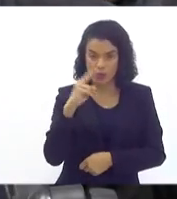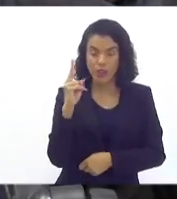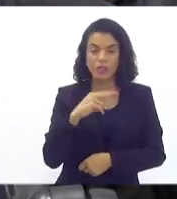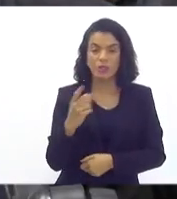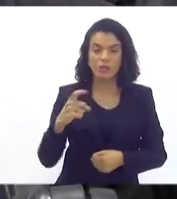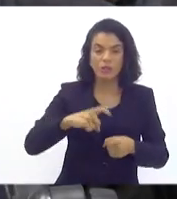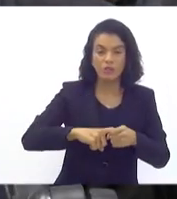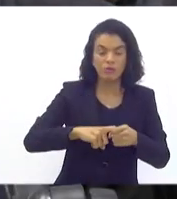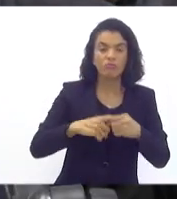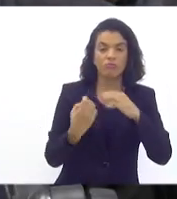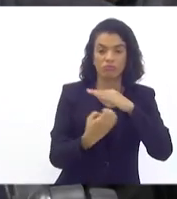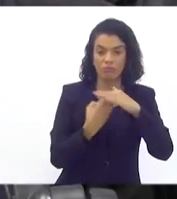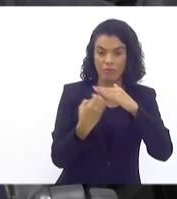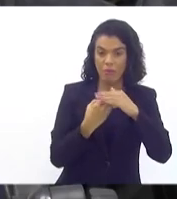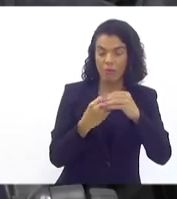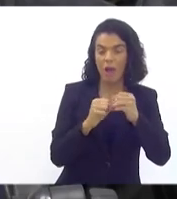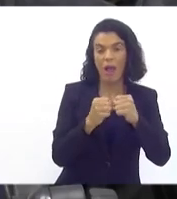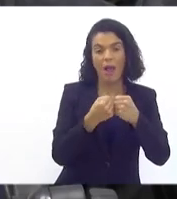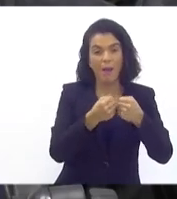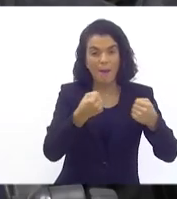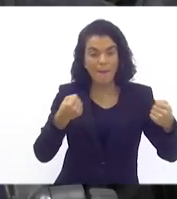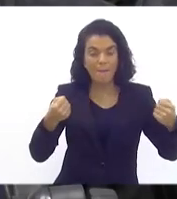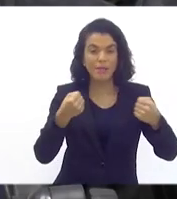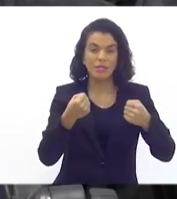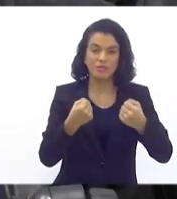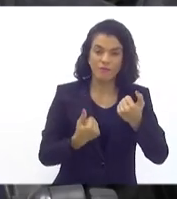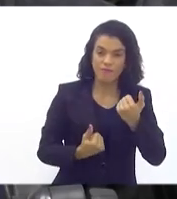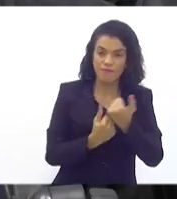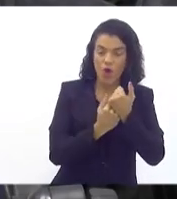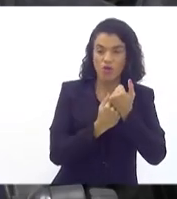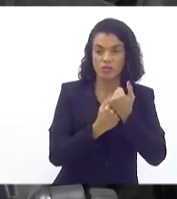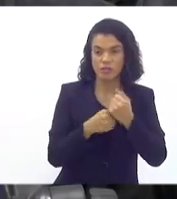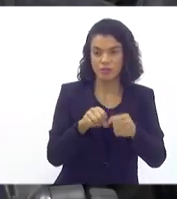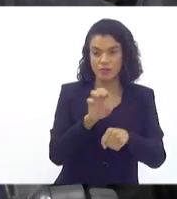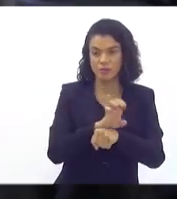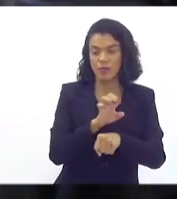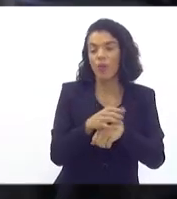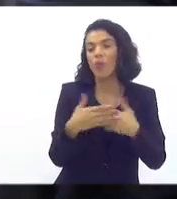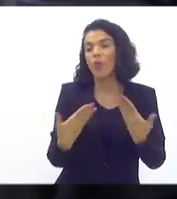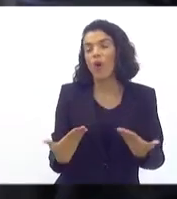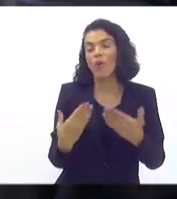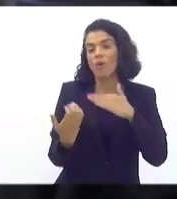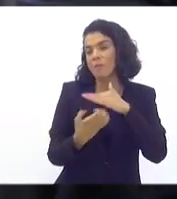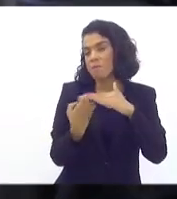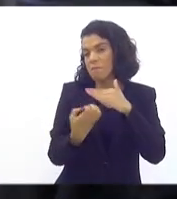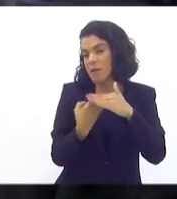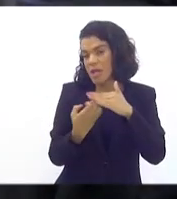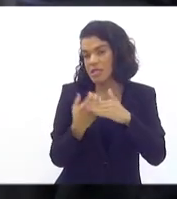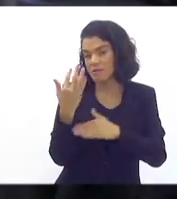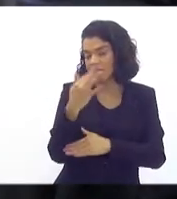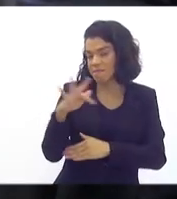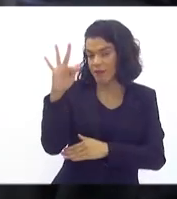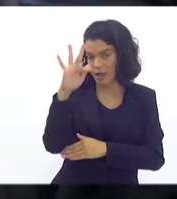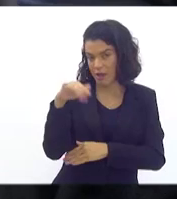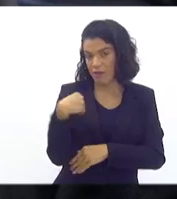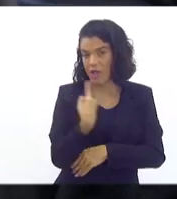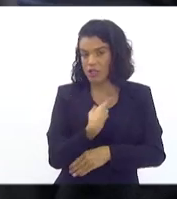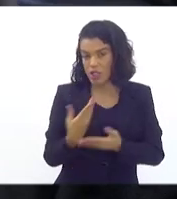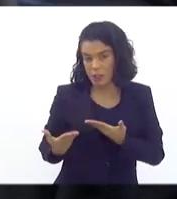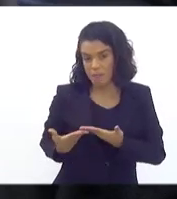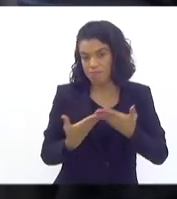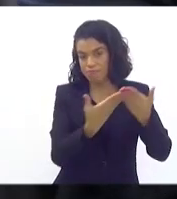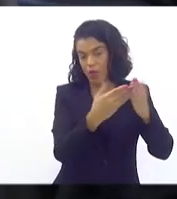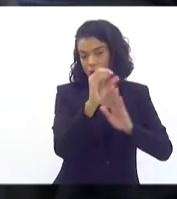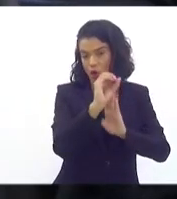convênio para ampliação de forças estadual para Qual é órgão para qual autoridade Federal nós já